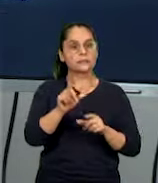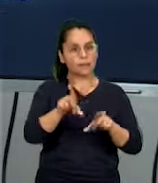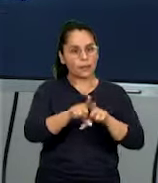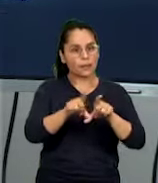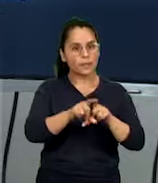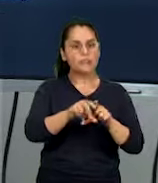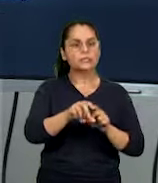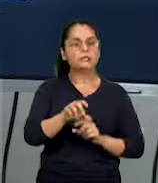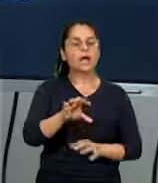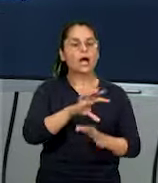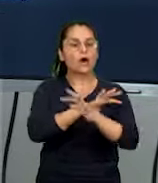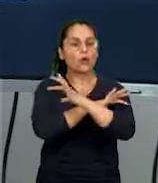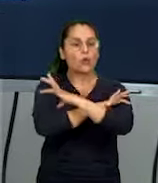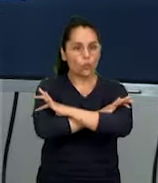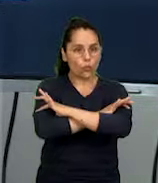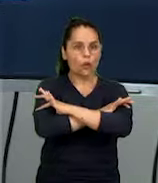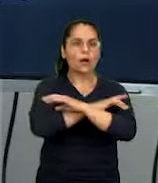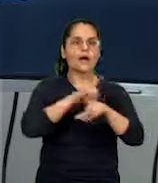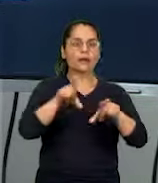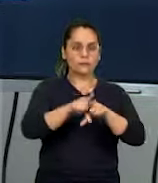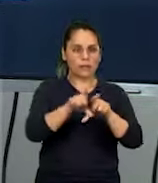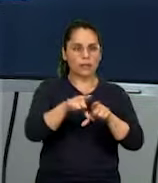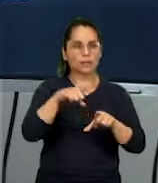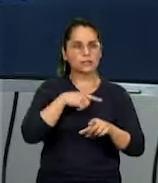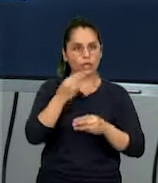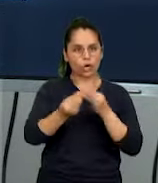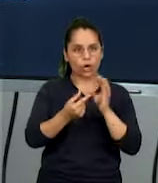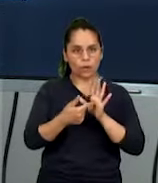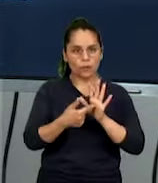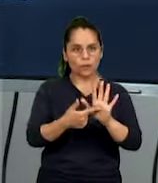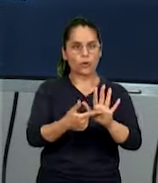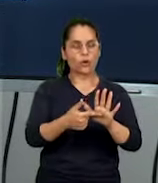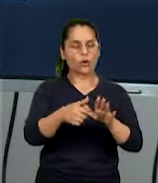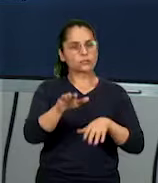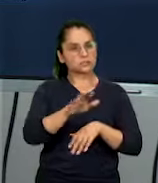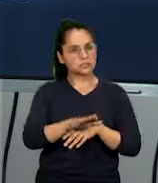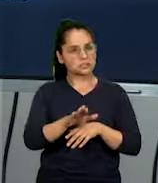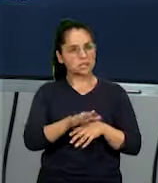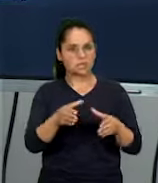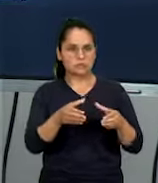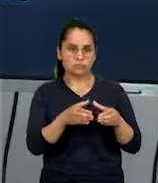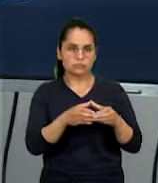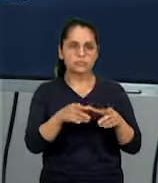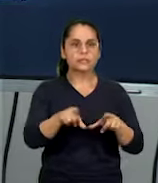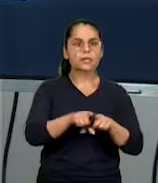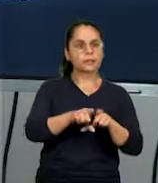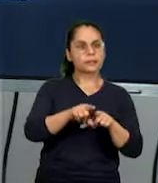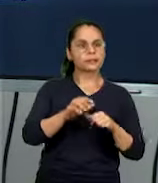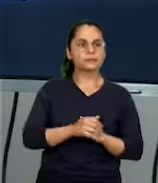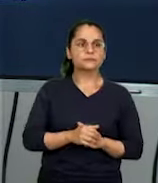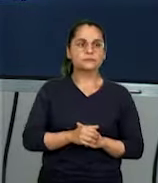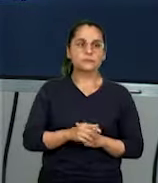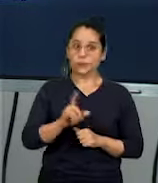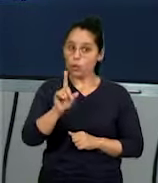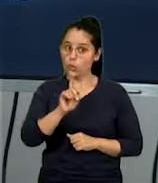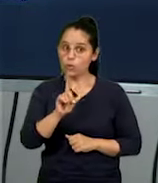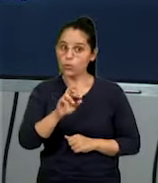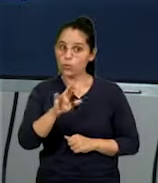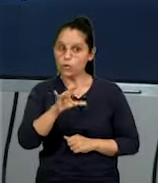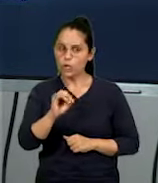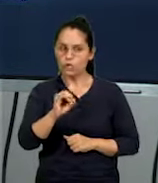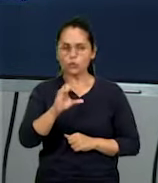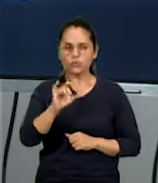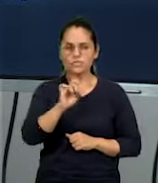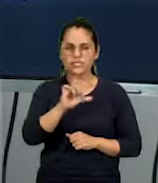Na Umbanda eles também têm um rito para mostrar aquela criança para a comunidade. Então, não é o rito